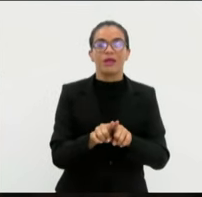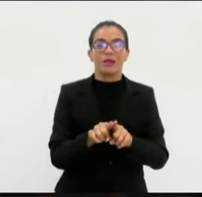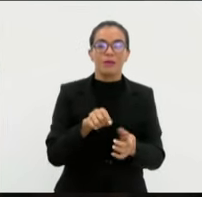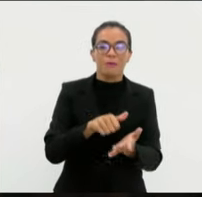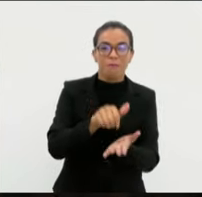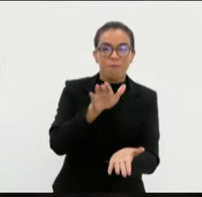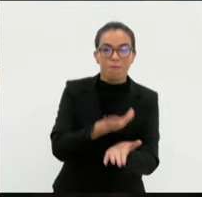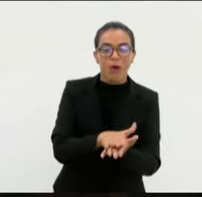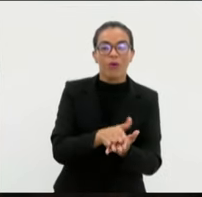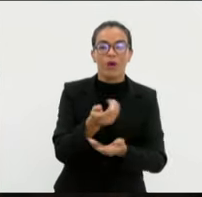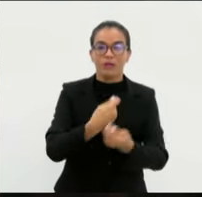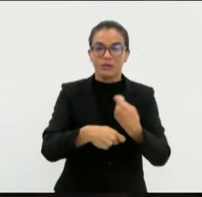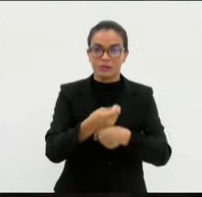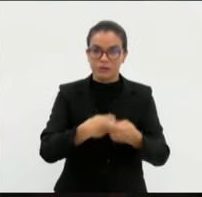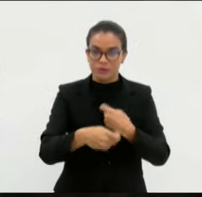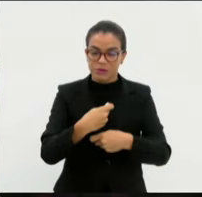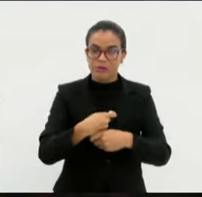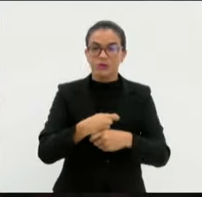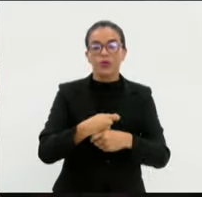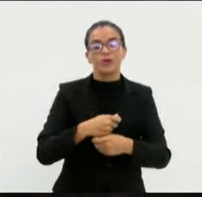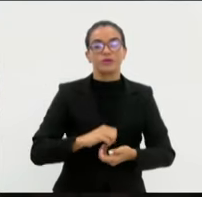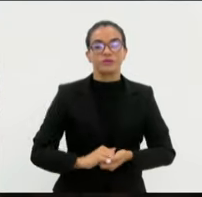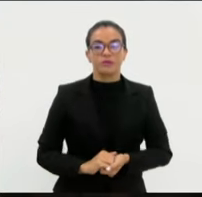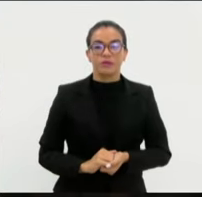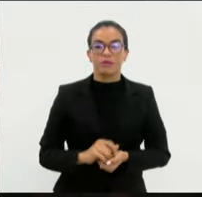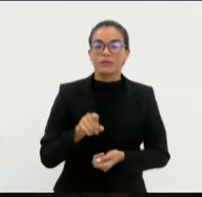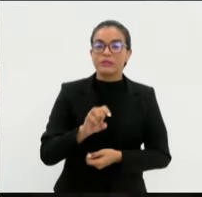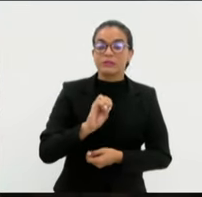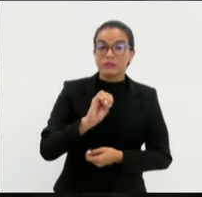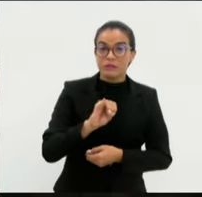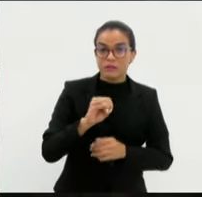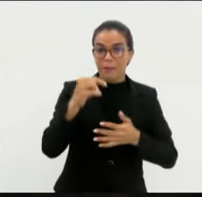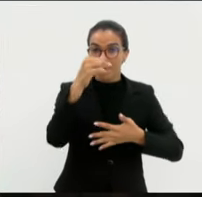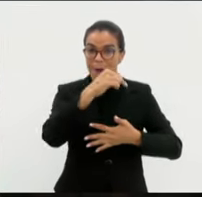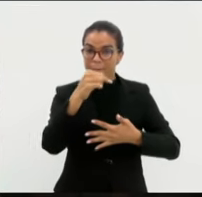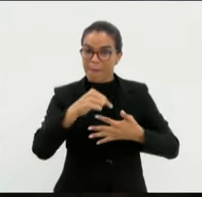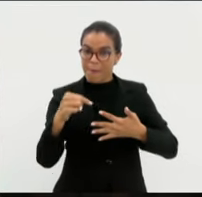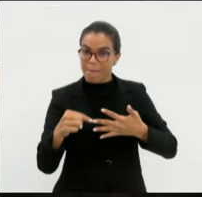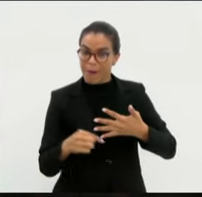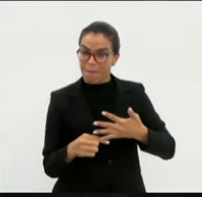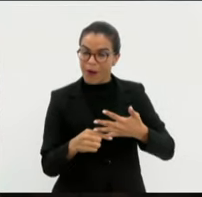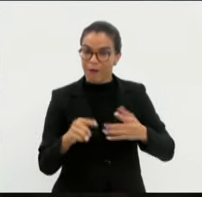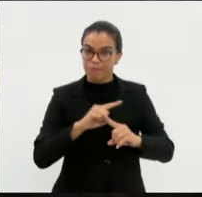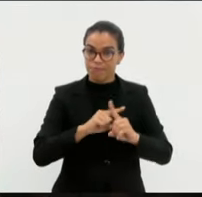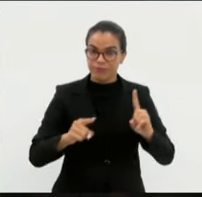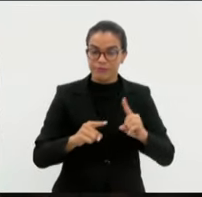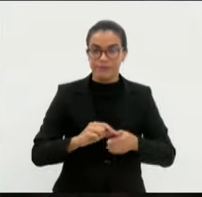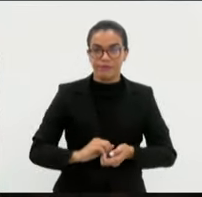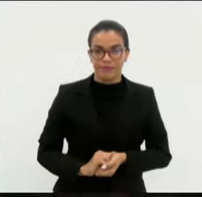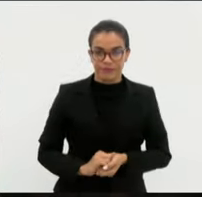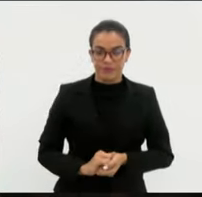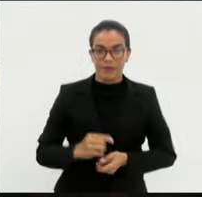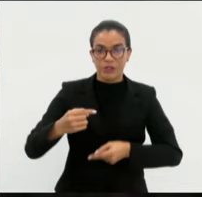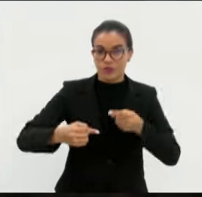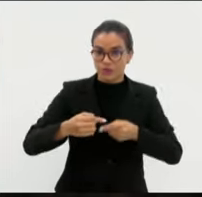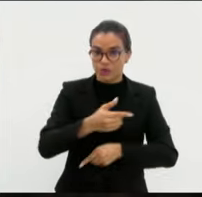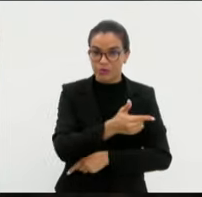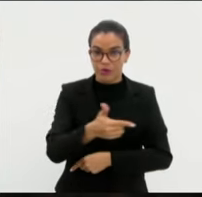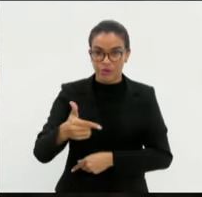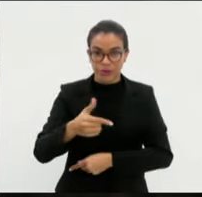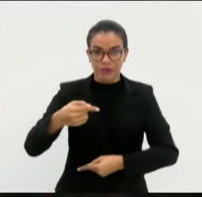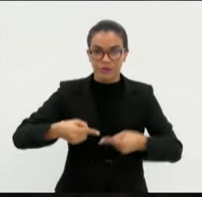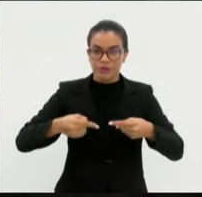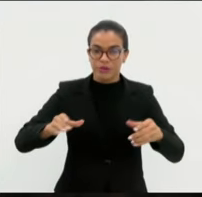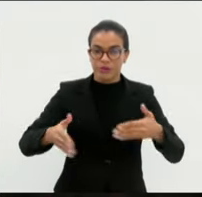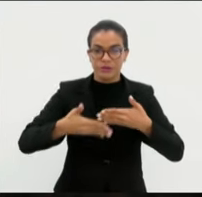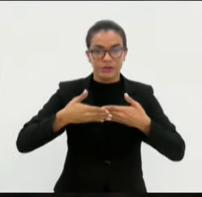sanções administrativas aos infratores nas hipóteses que menciona. Em discussão. Não havendo quem queira